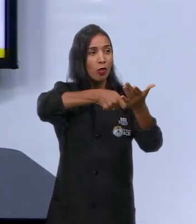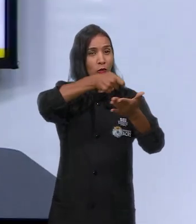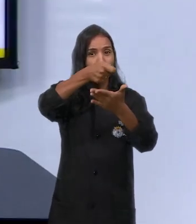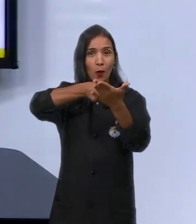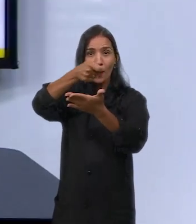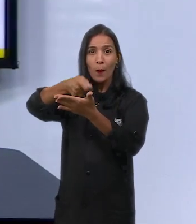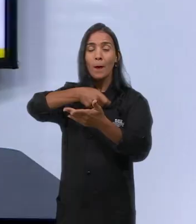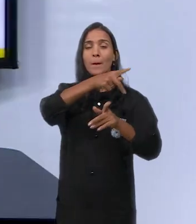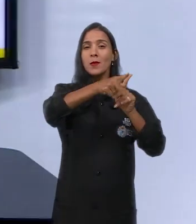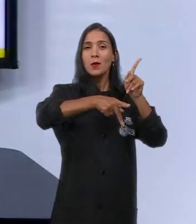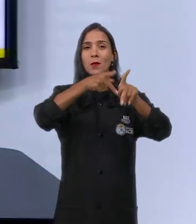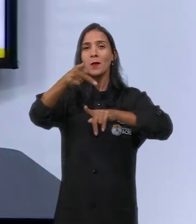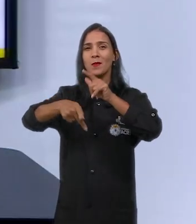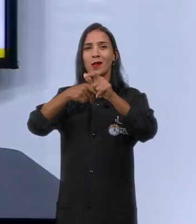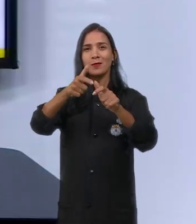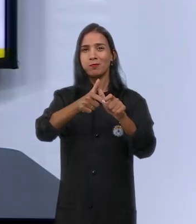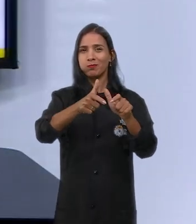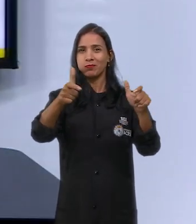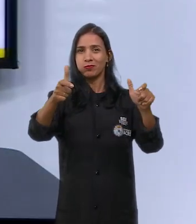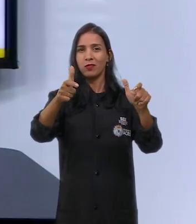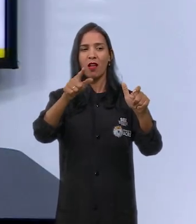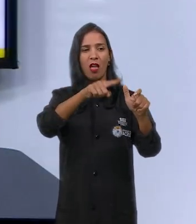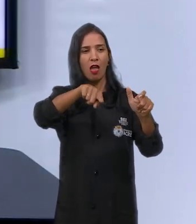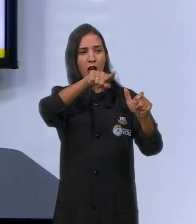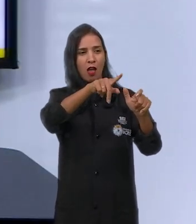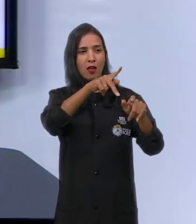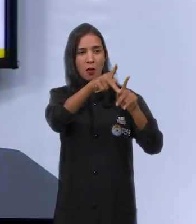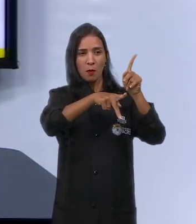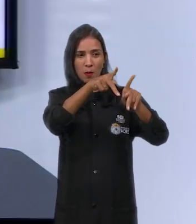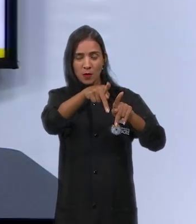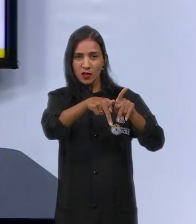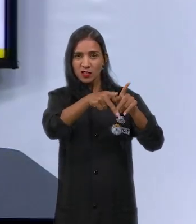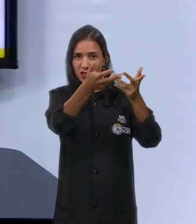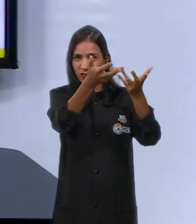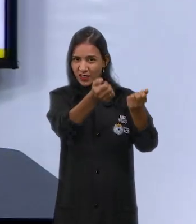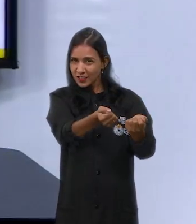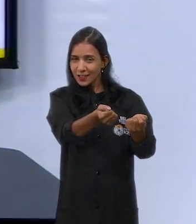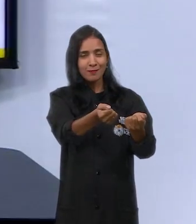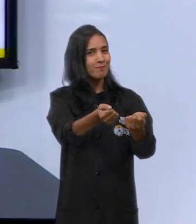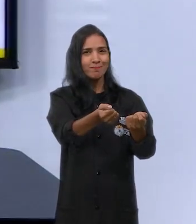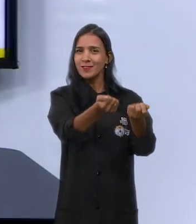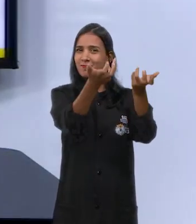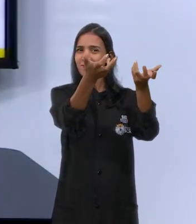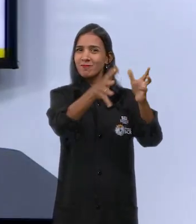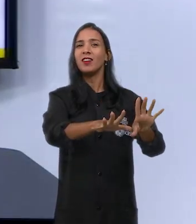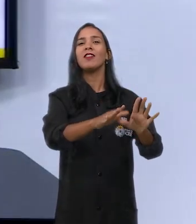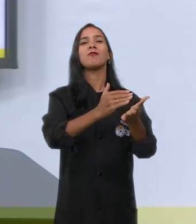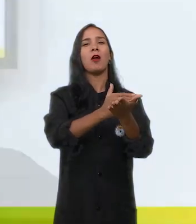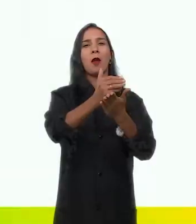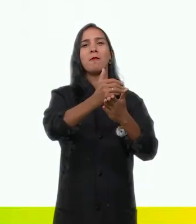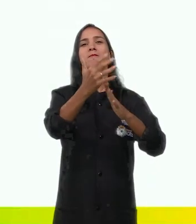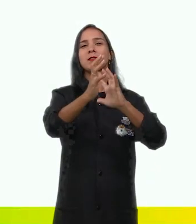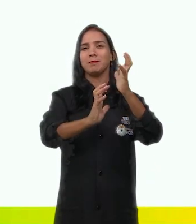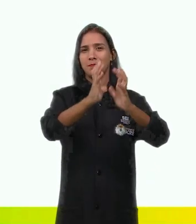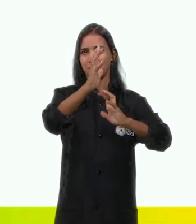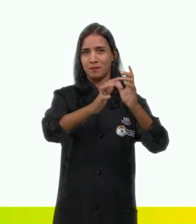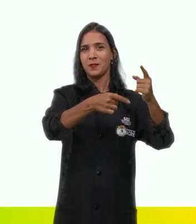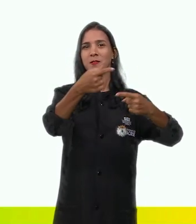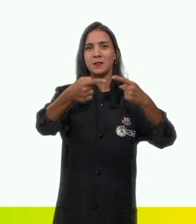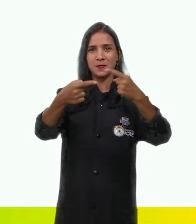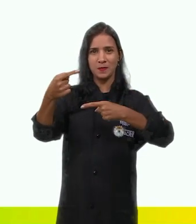da América? Estes, por sua vez, não vão aceitar. E aí inicia a Revolução Americana.